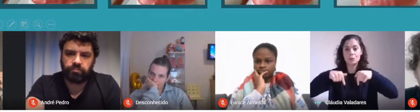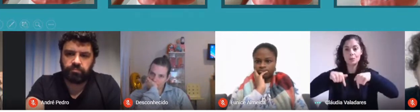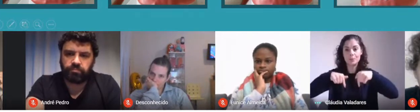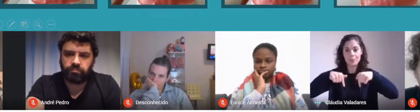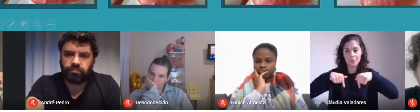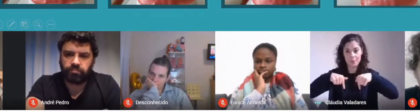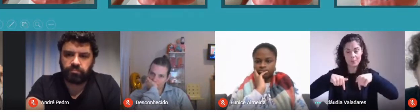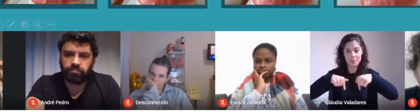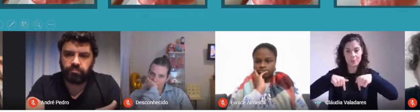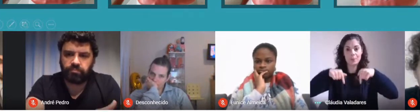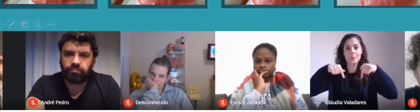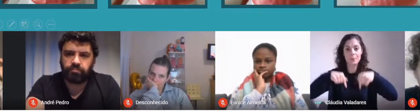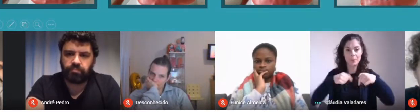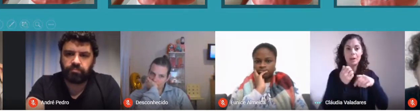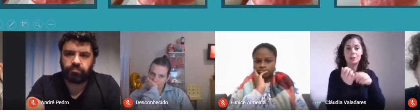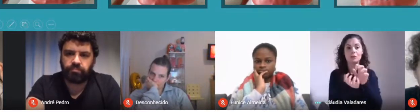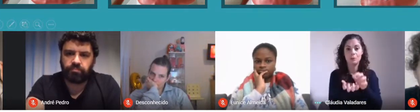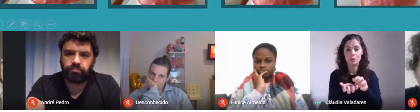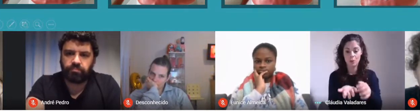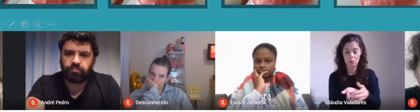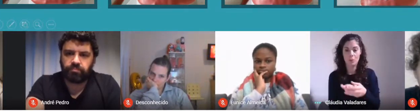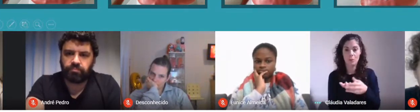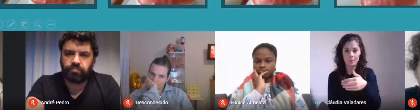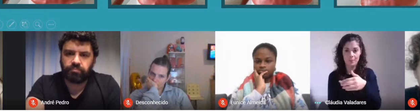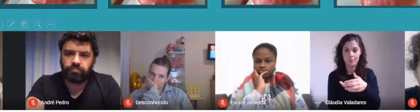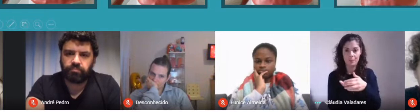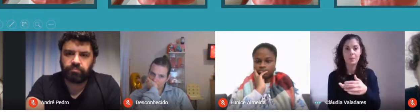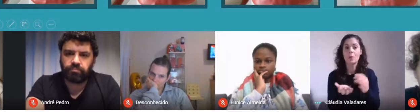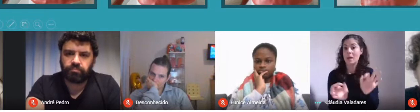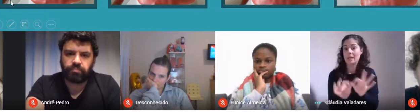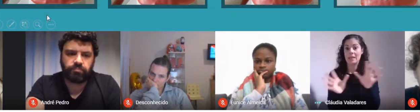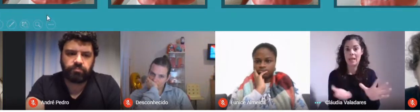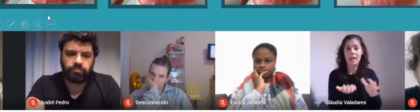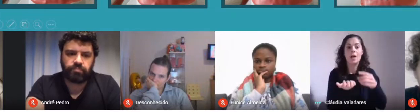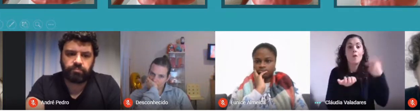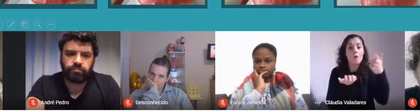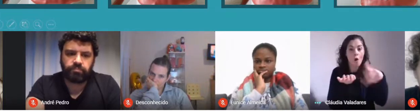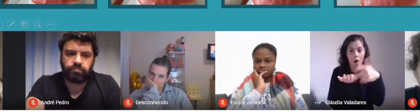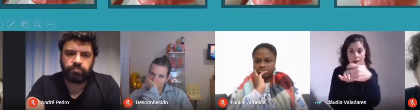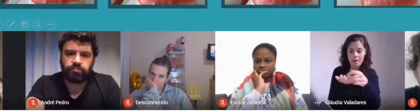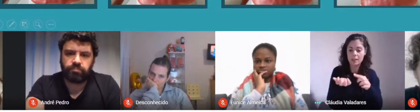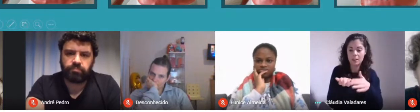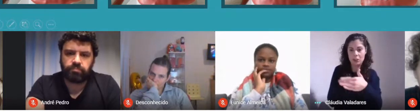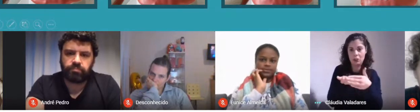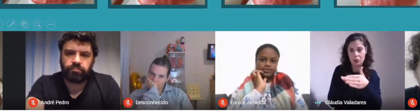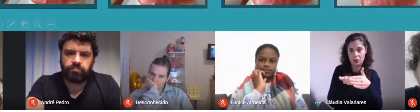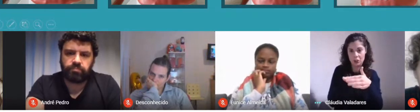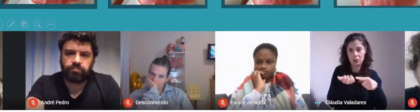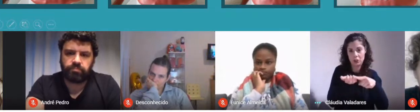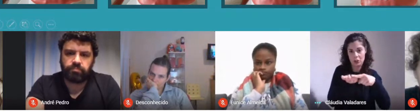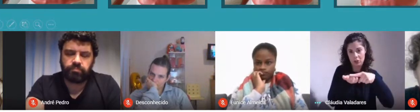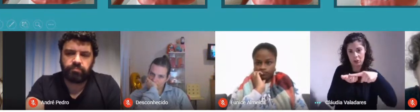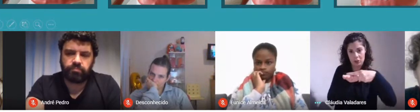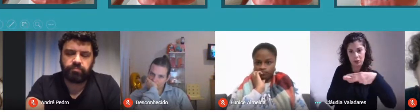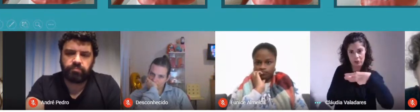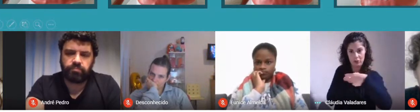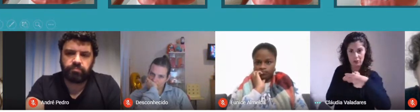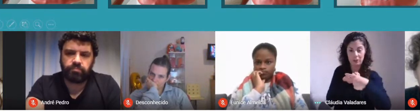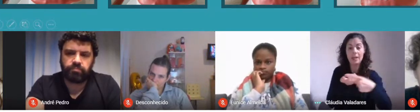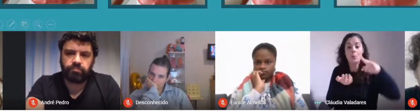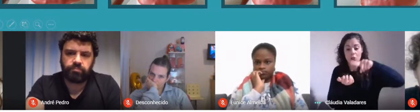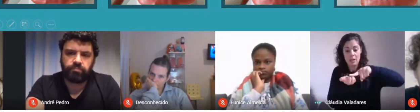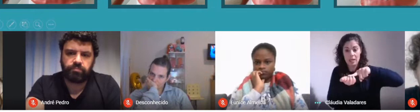baixo. E vamos então fazer o mesmo, escovar por fora, onde mastigamos,